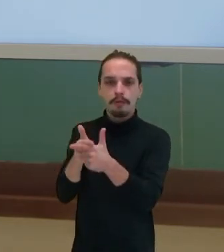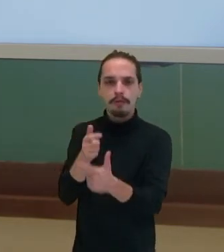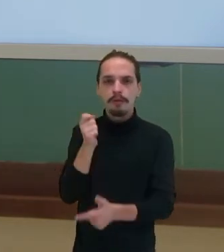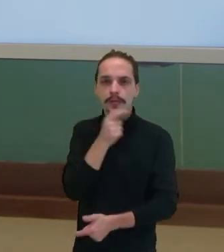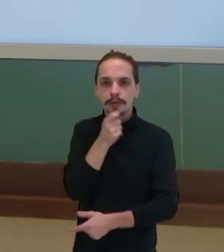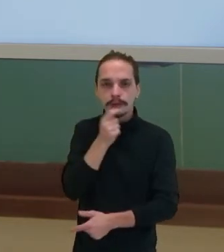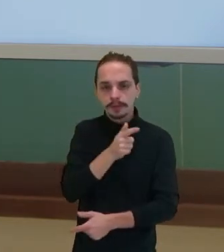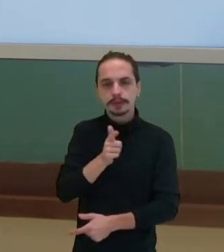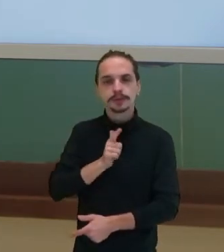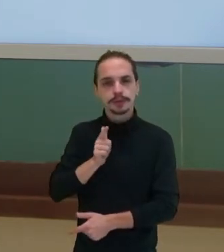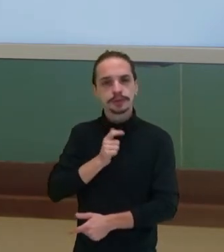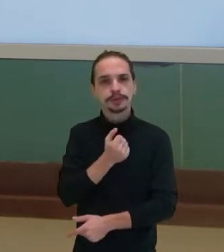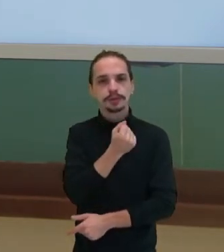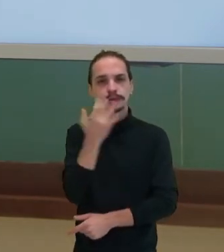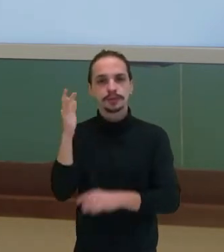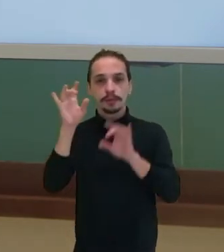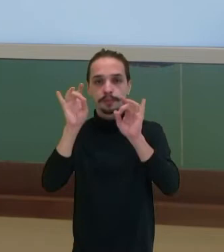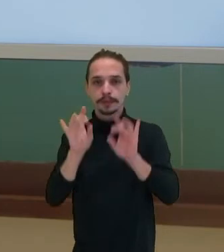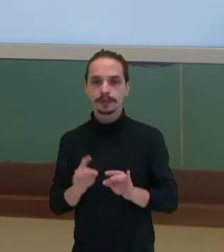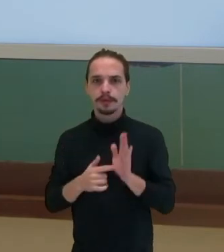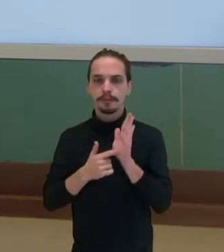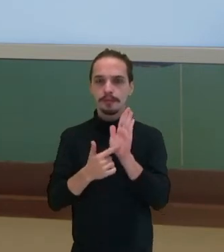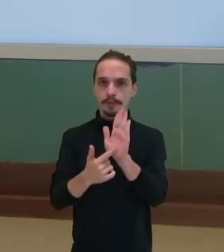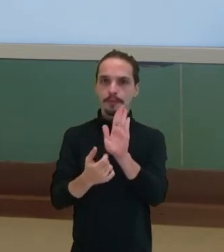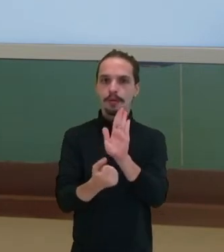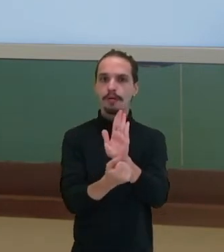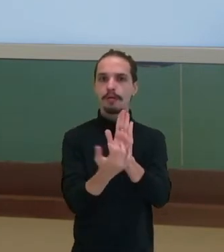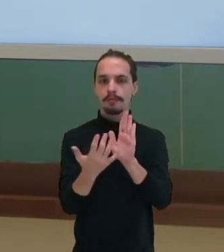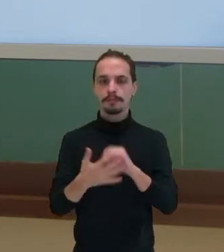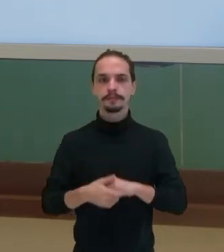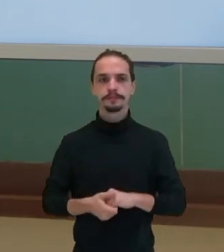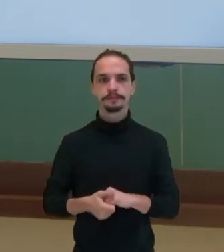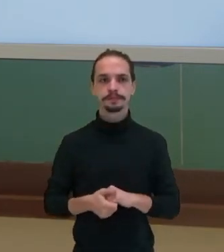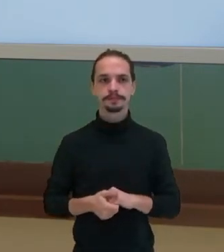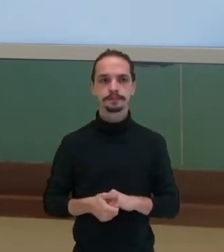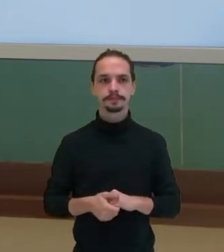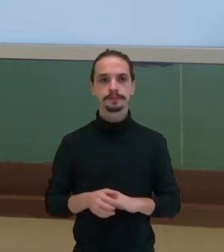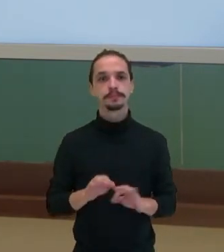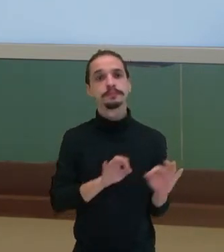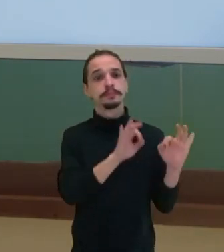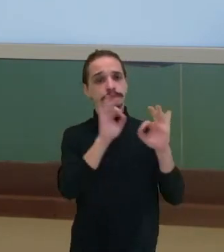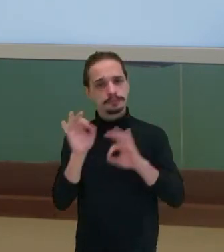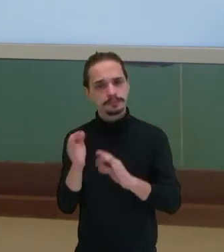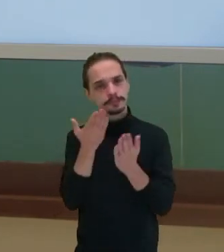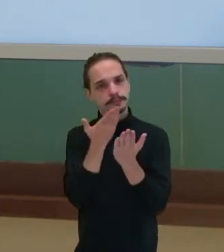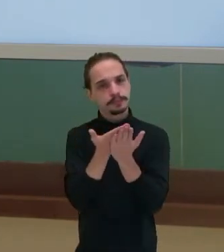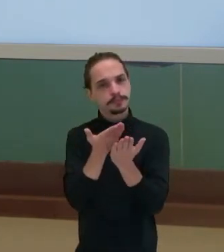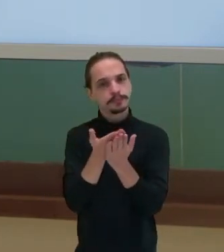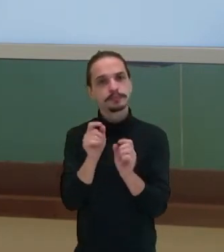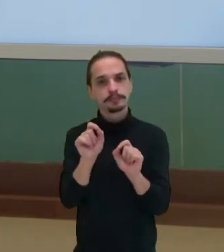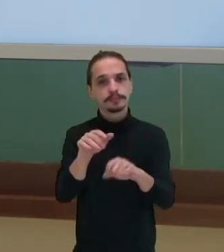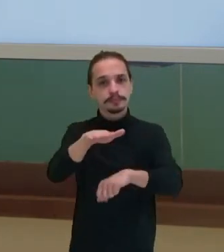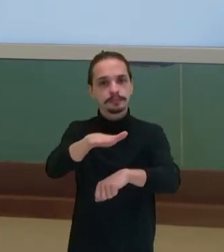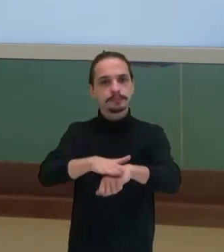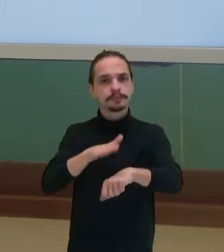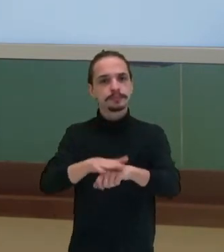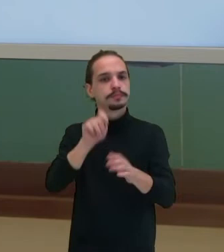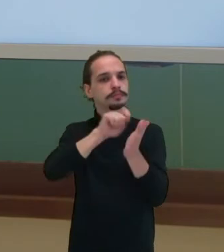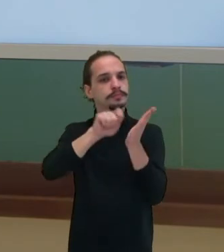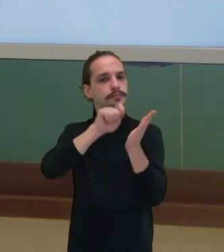ocasiões especiais. Então, com base no que a gente estudou aqui, né, nesse conteúdo, escreva um pouquinho sobre o